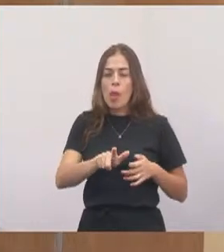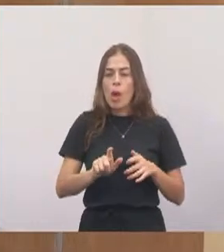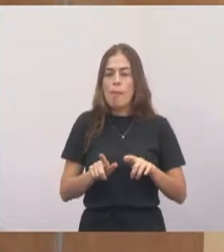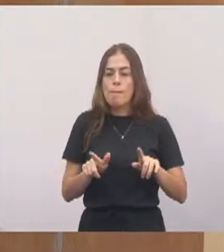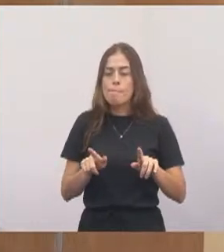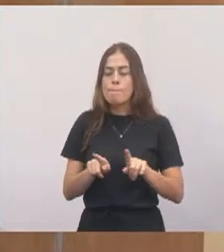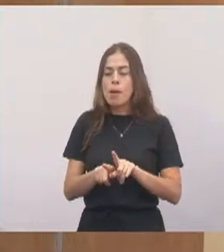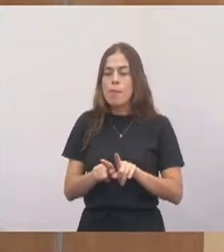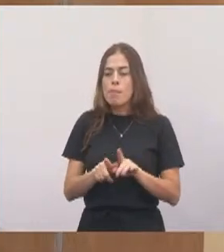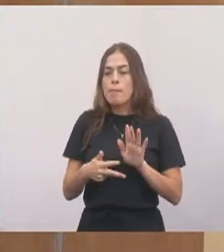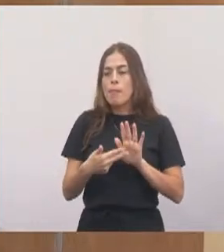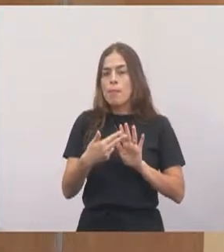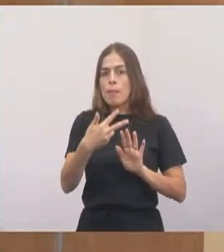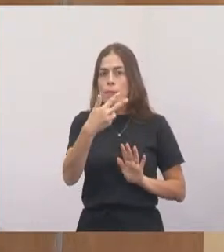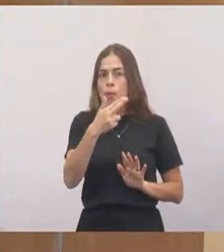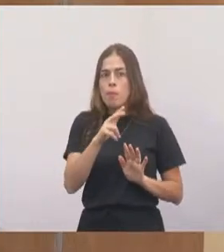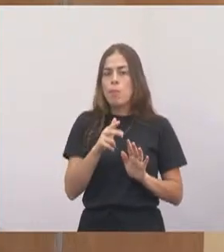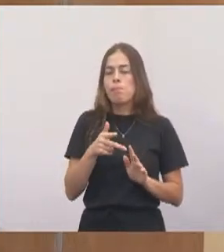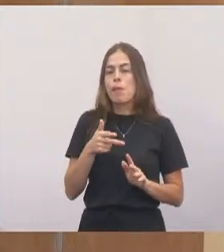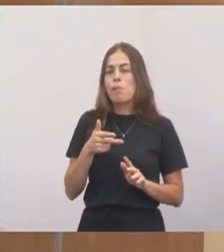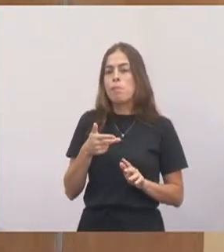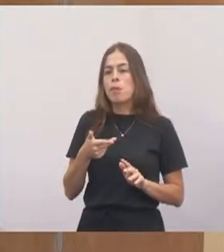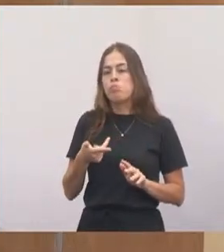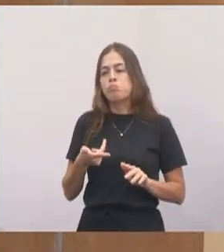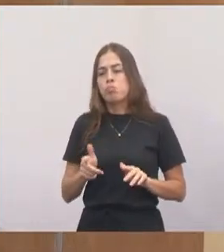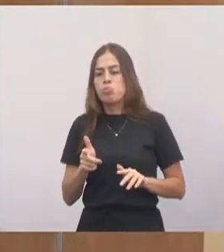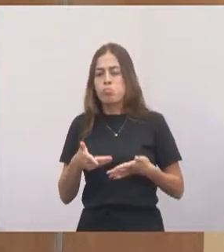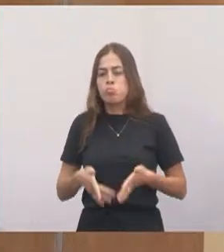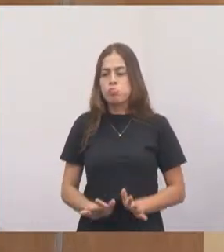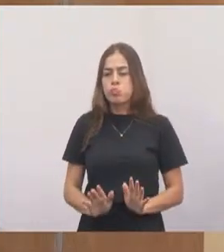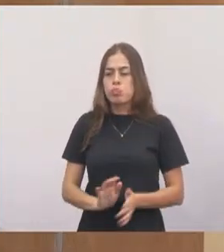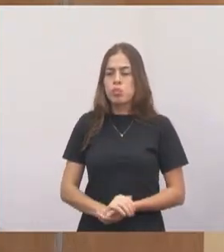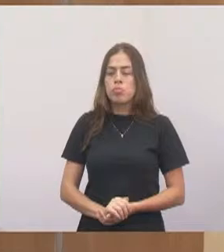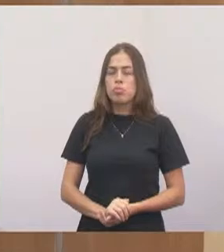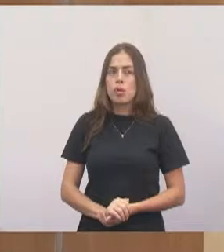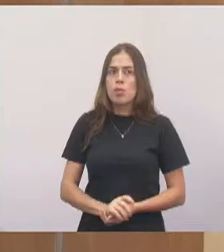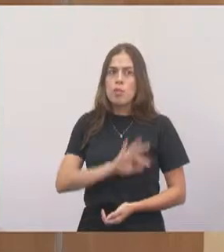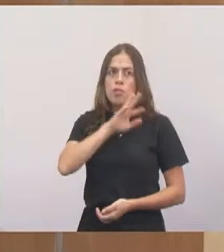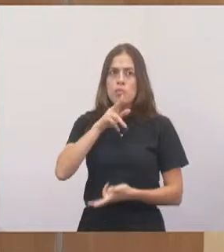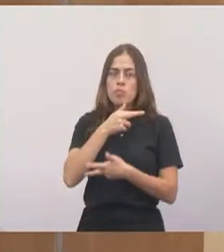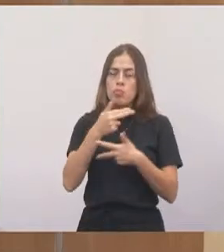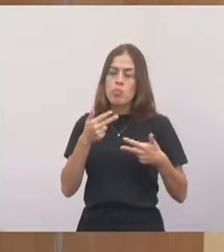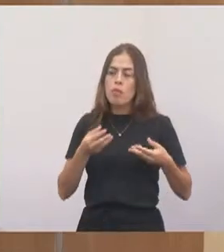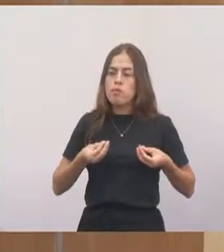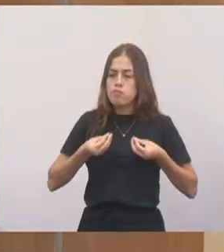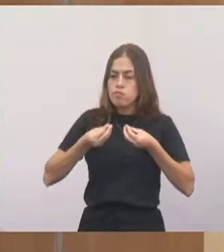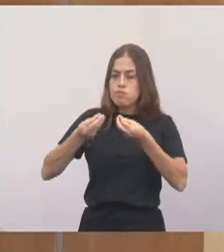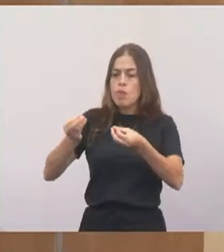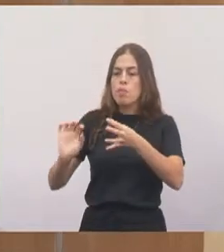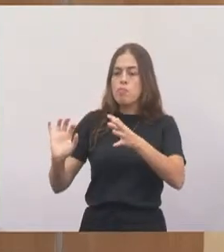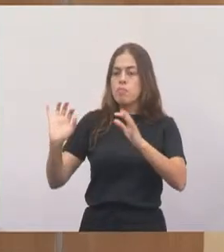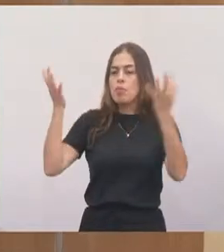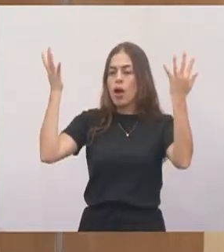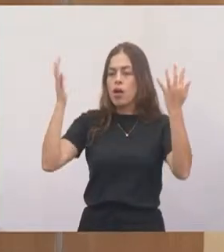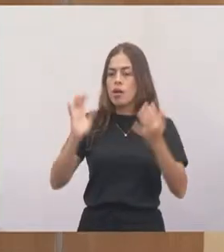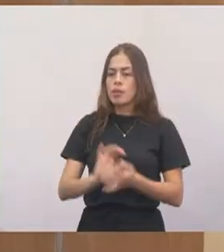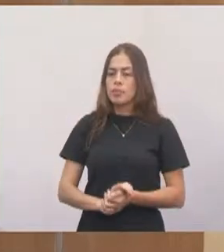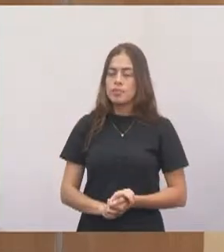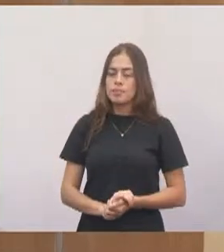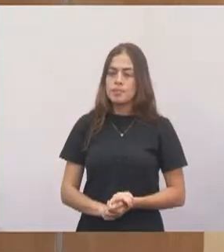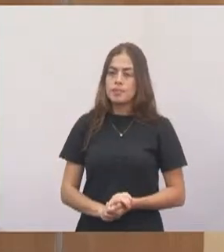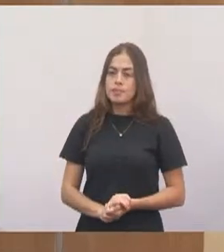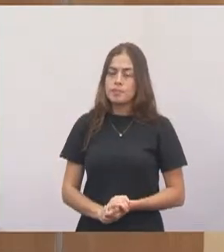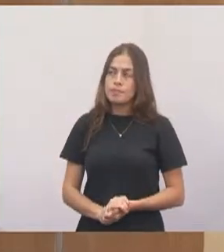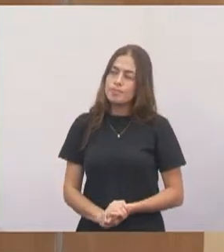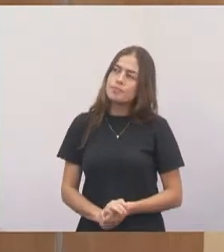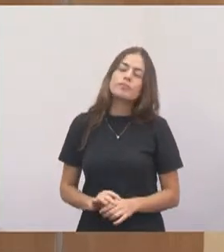vermifugação, imunização e castração dos animais a serem disponibilizados neste evento.